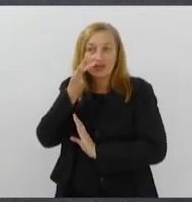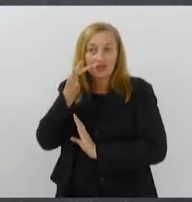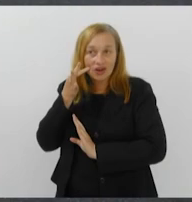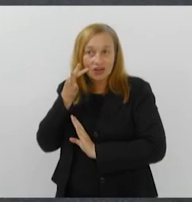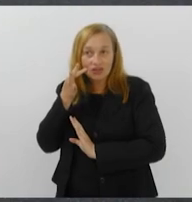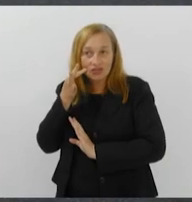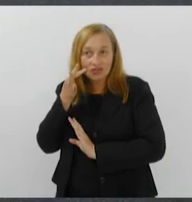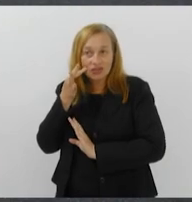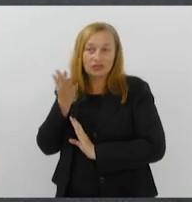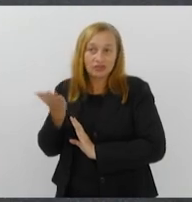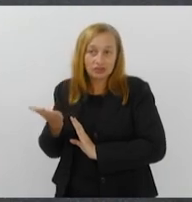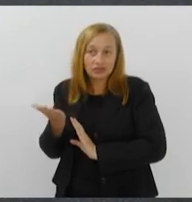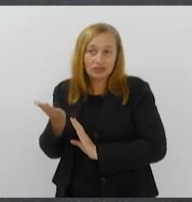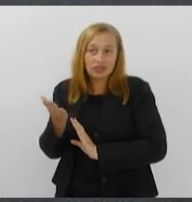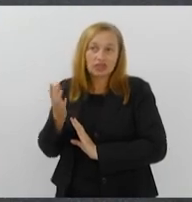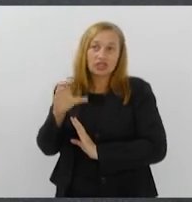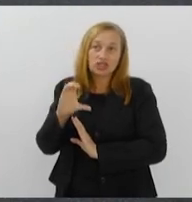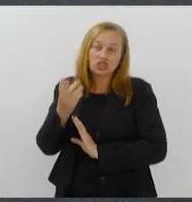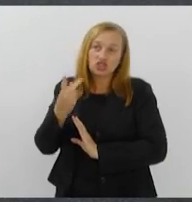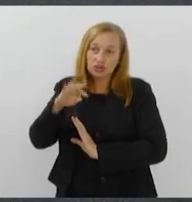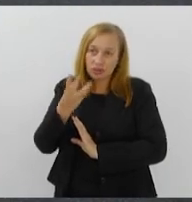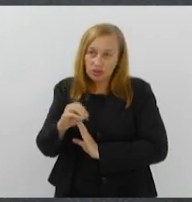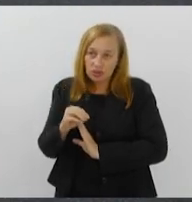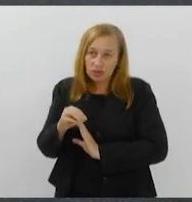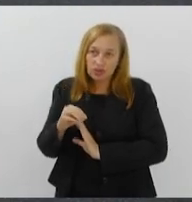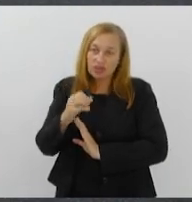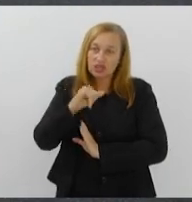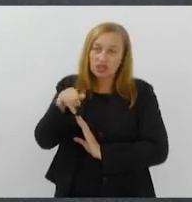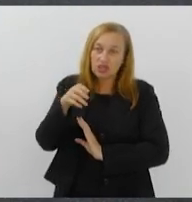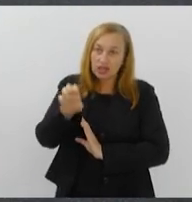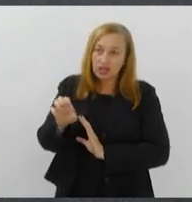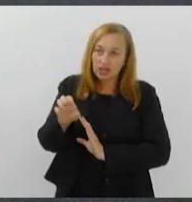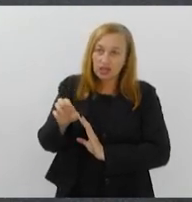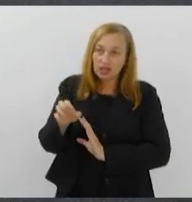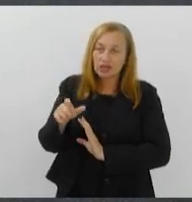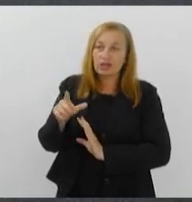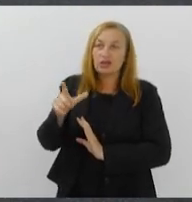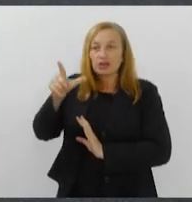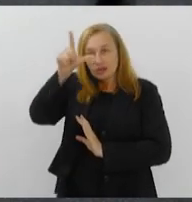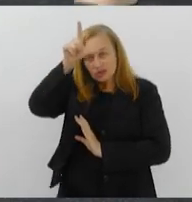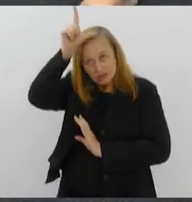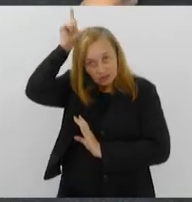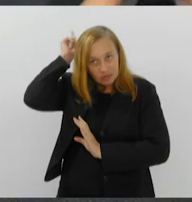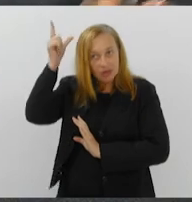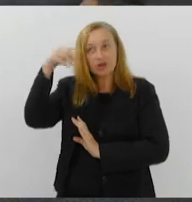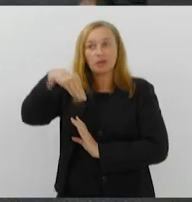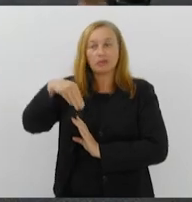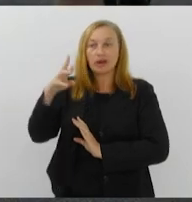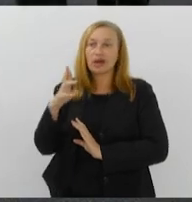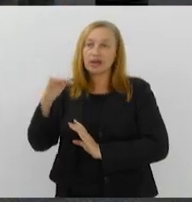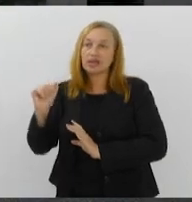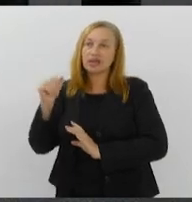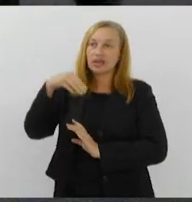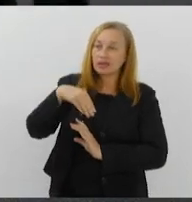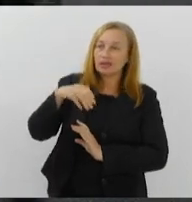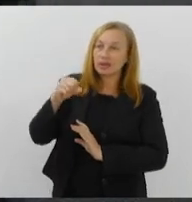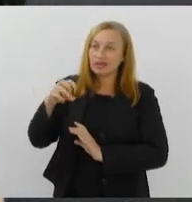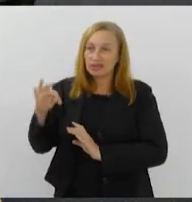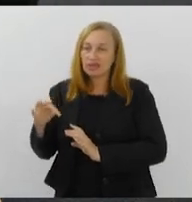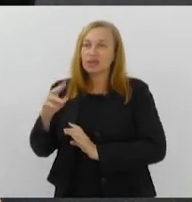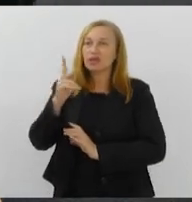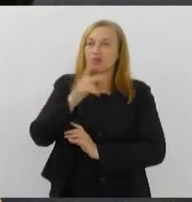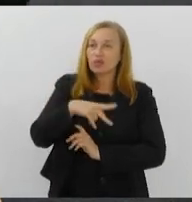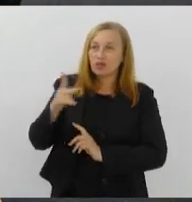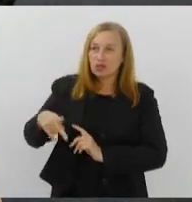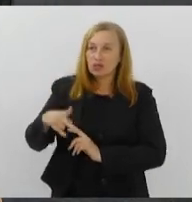Serafini, Chico Machado, Jair Bittancourt, Luiz Paulo, Marina do MST, professor Josemar, Rodrigo